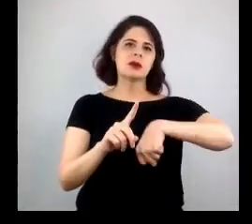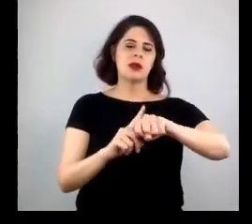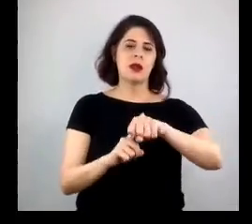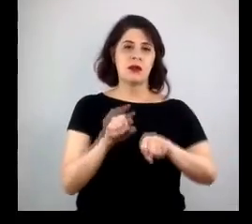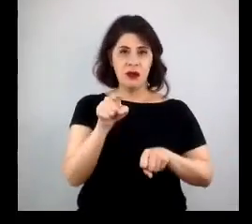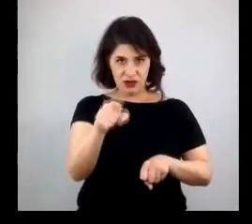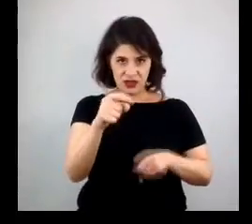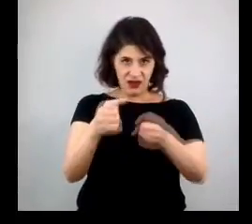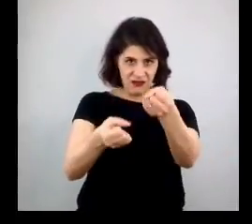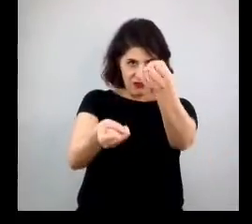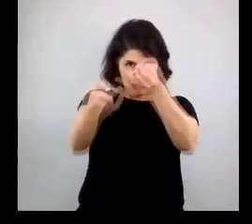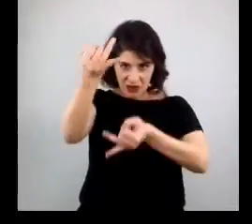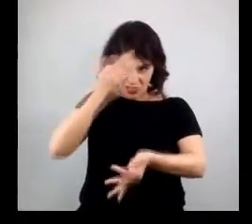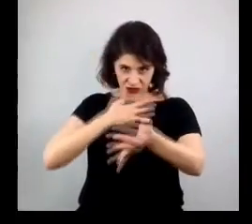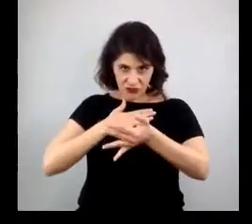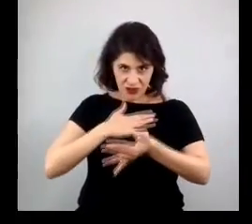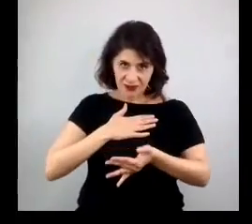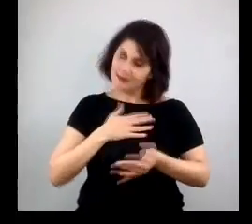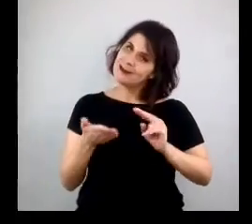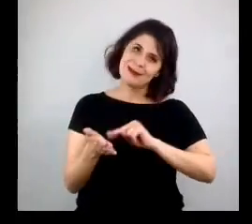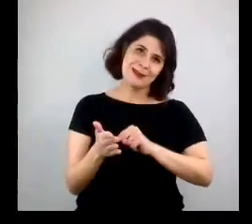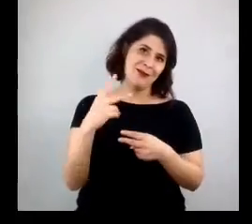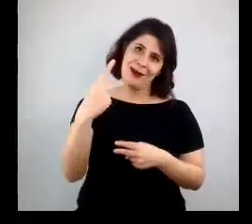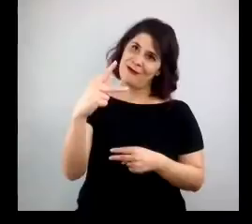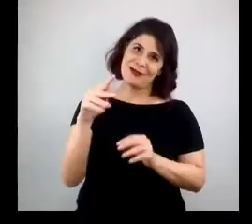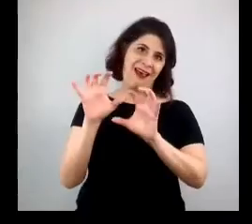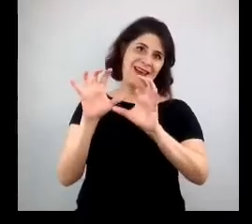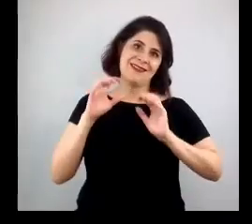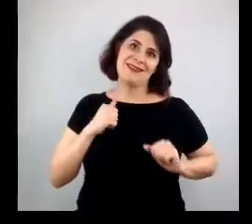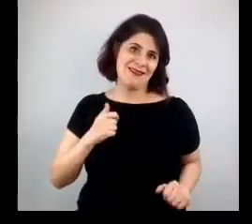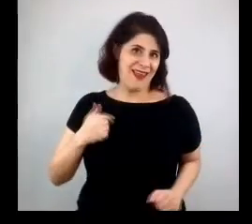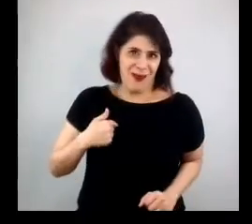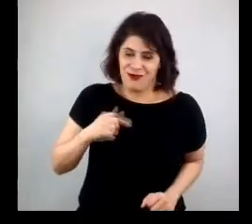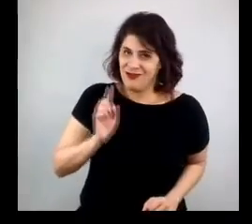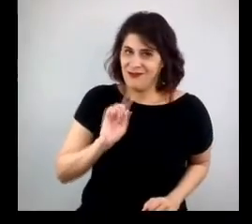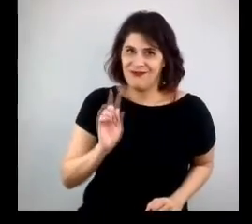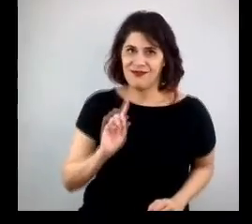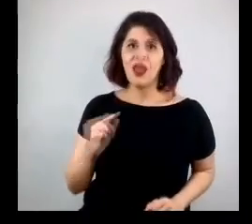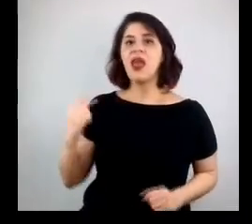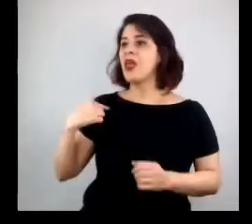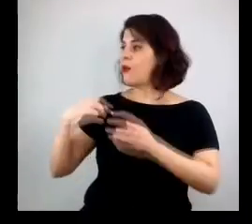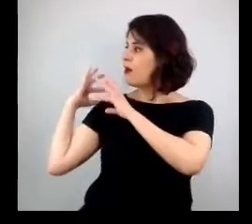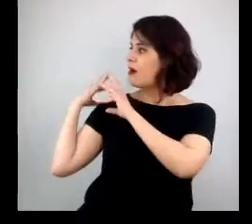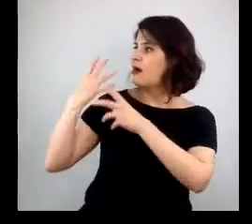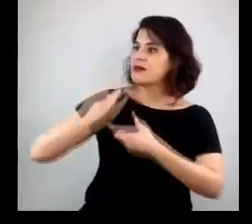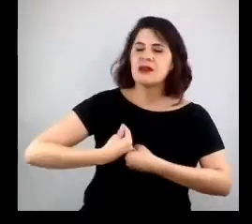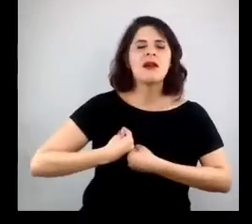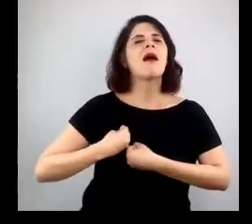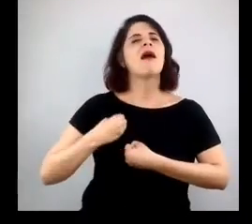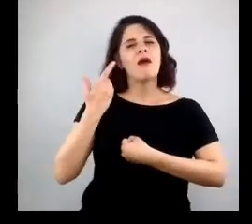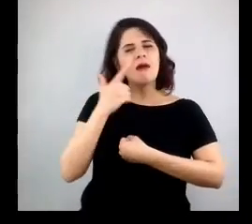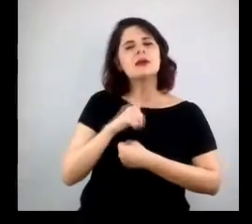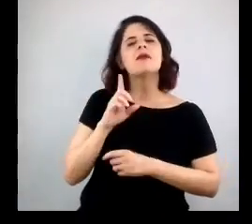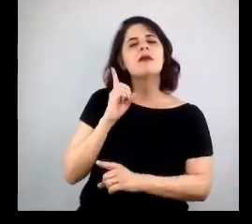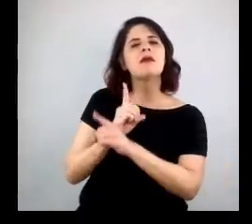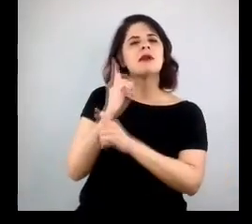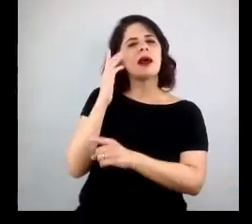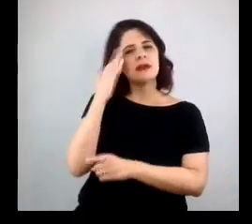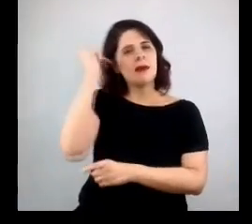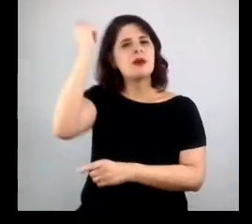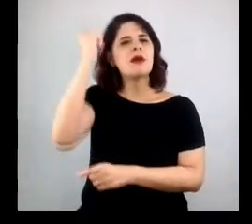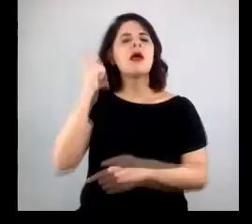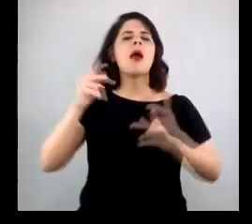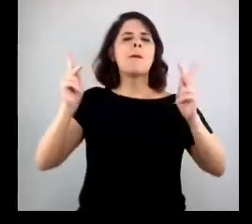não o contrário. Com a minha ancestralidade, encontrei sabedoria para ficar em paz com quem eu sou e ignorar o que não me acrescenta. Eu represento